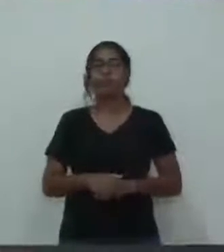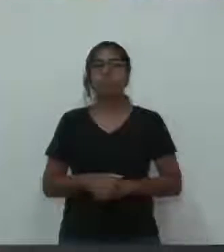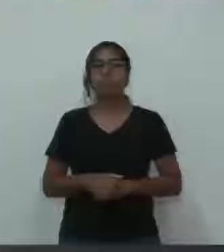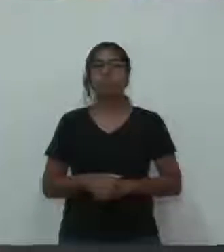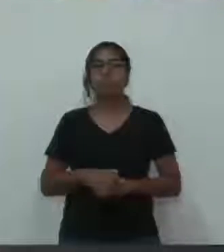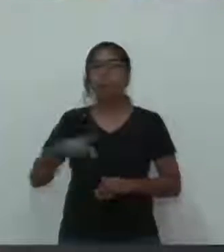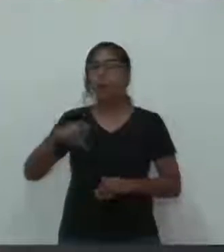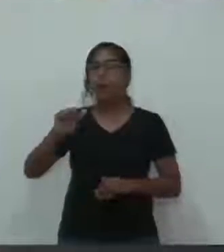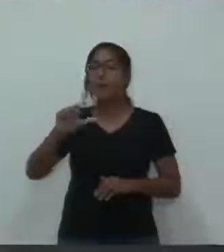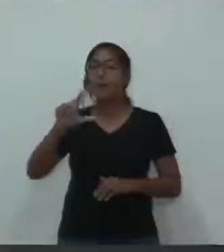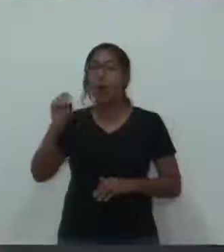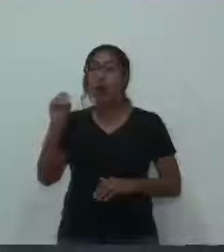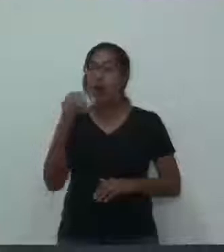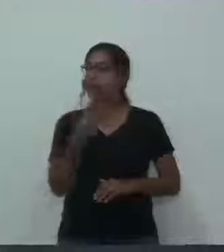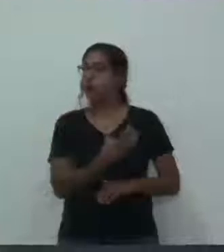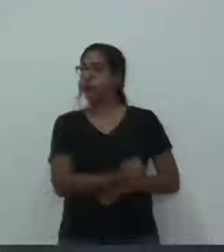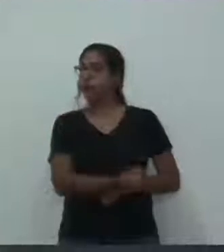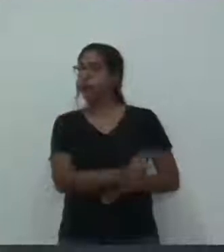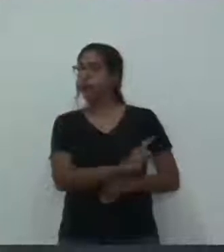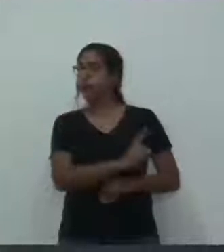Vereador Paulinho Palmeira. Reprovo.